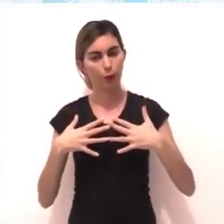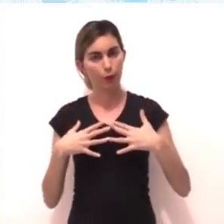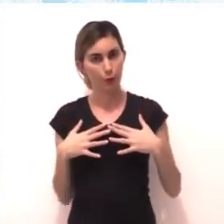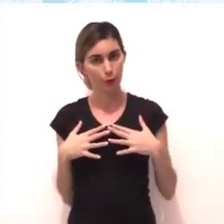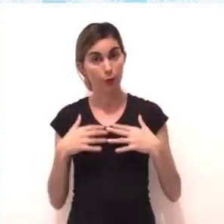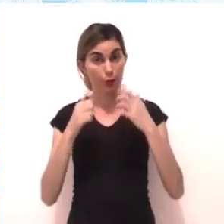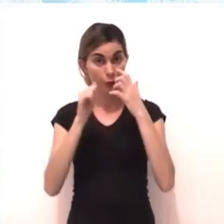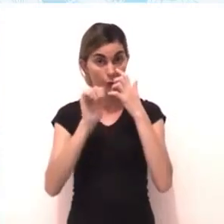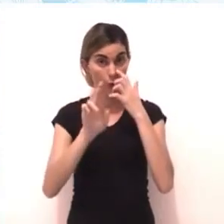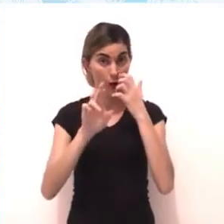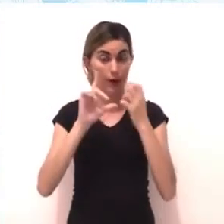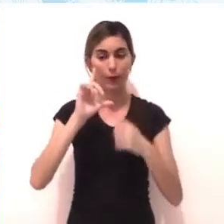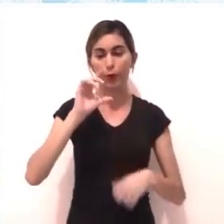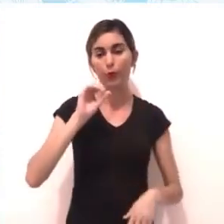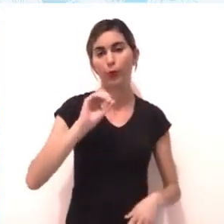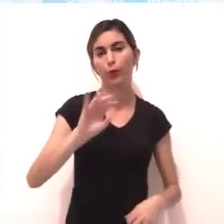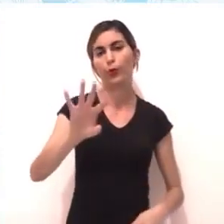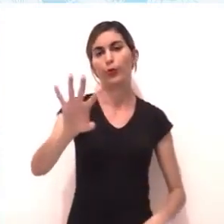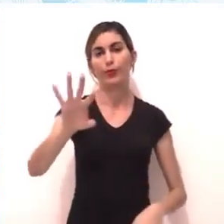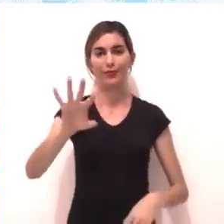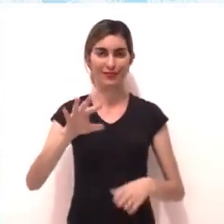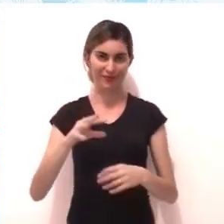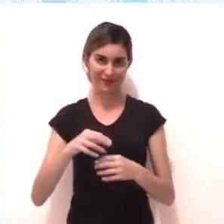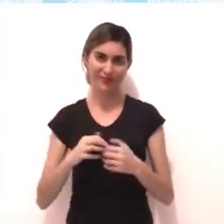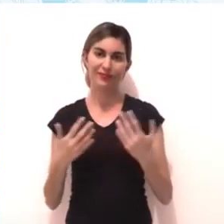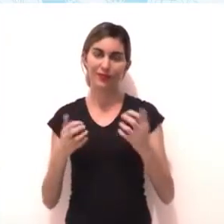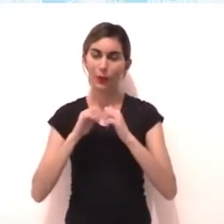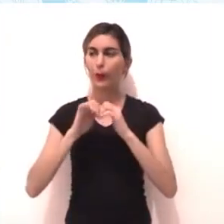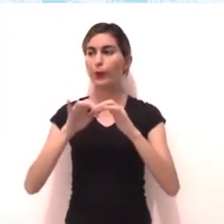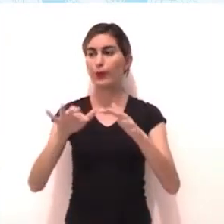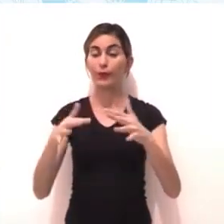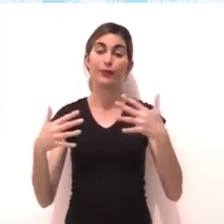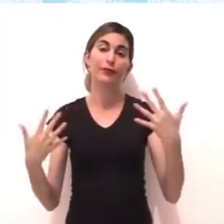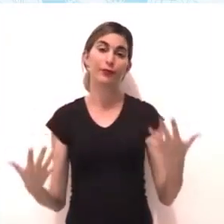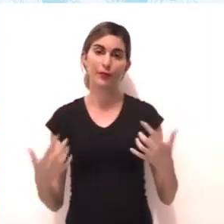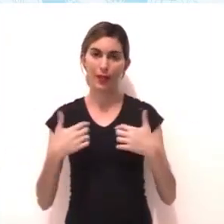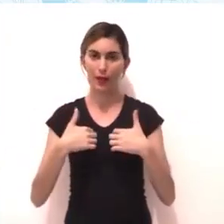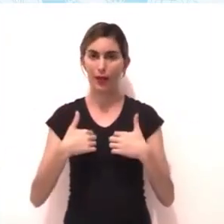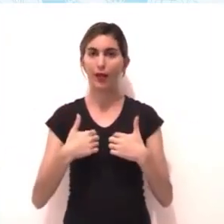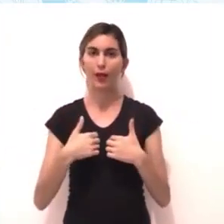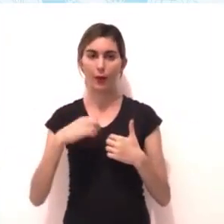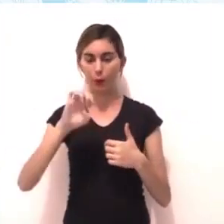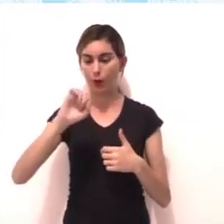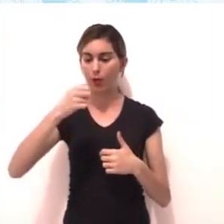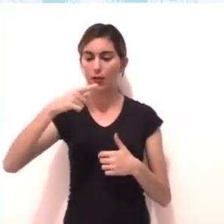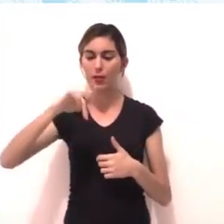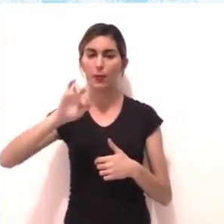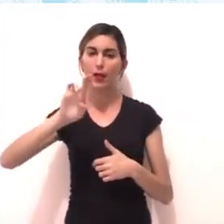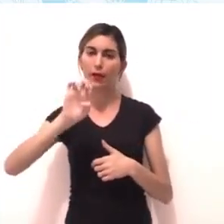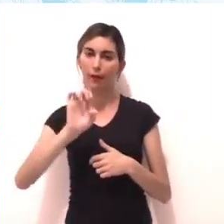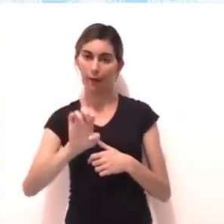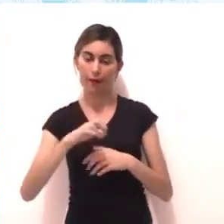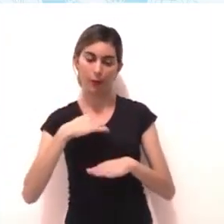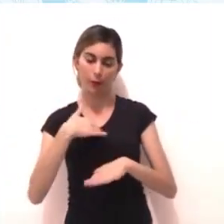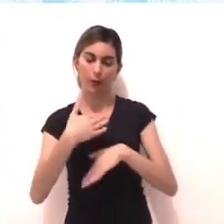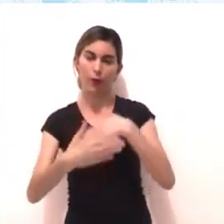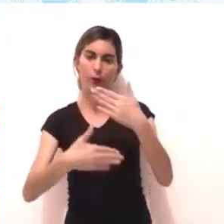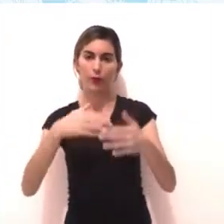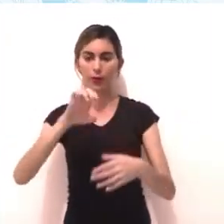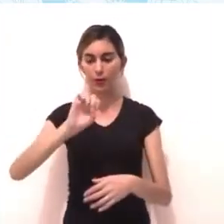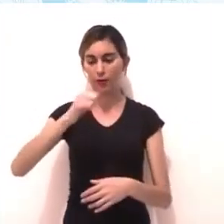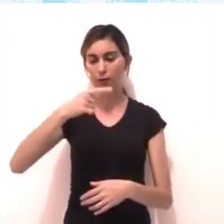O ar saiu para o exterior. Então, eu expirei.